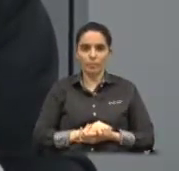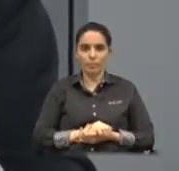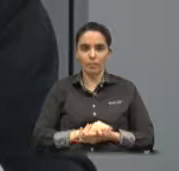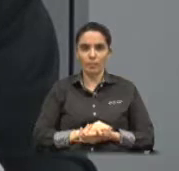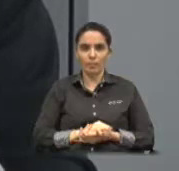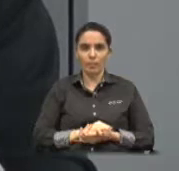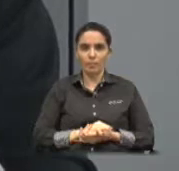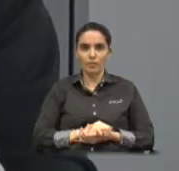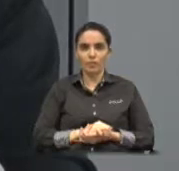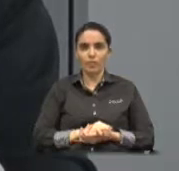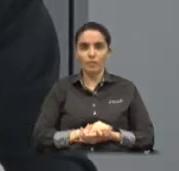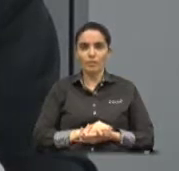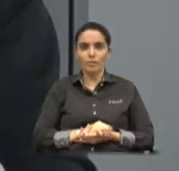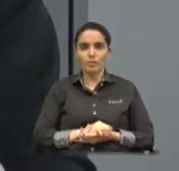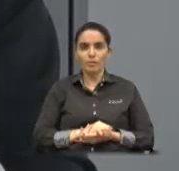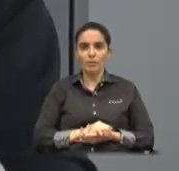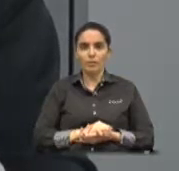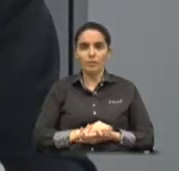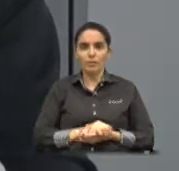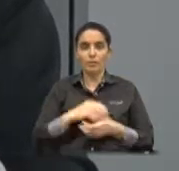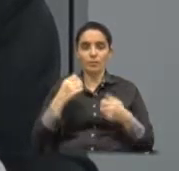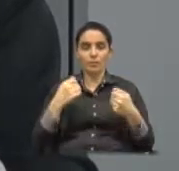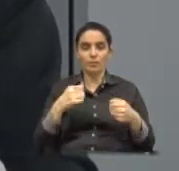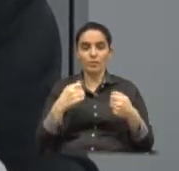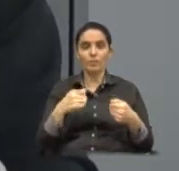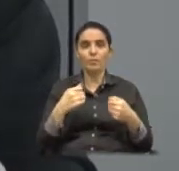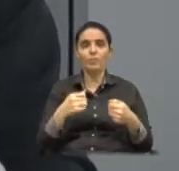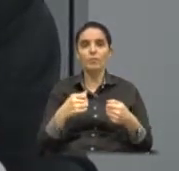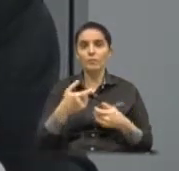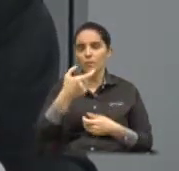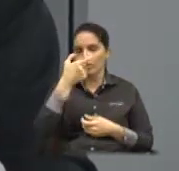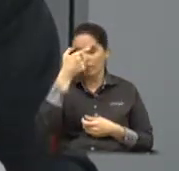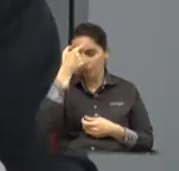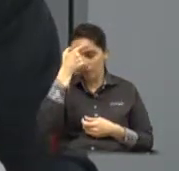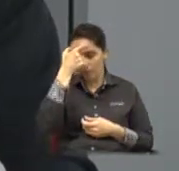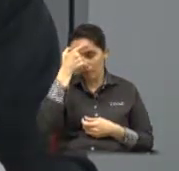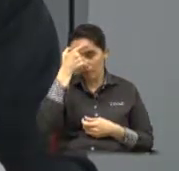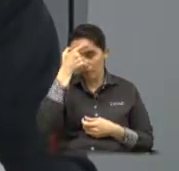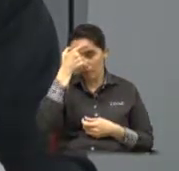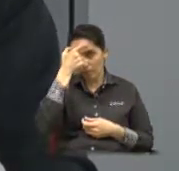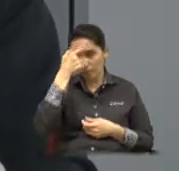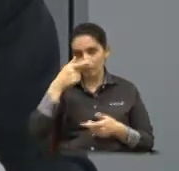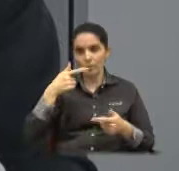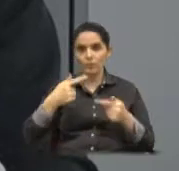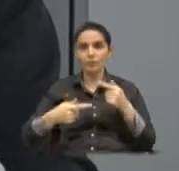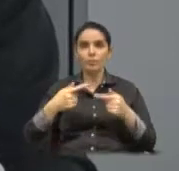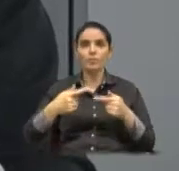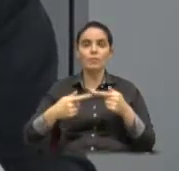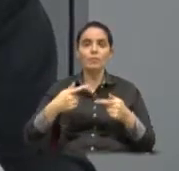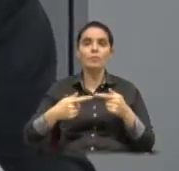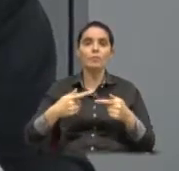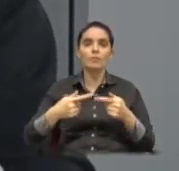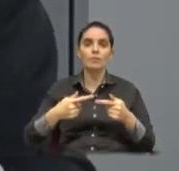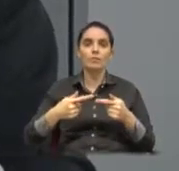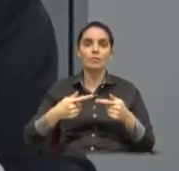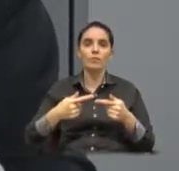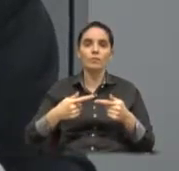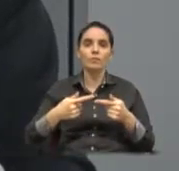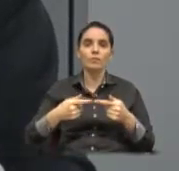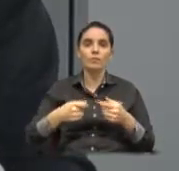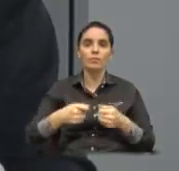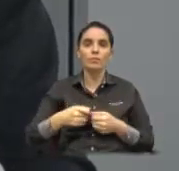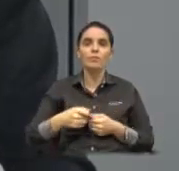realmente possa ter alguma contribuição na consciência de nossos políticos, que eu acho que está faltando um